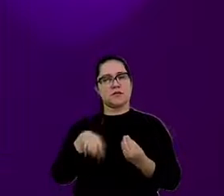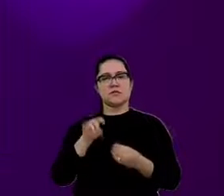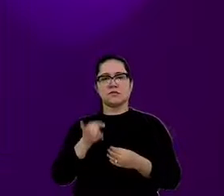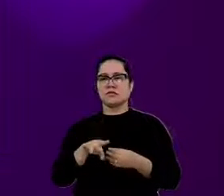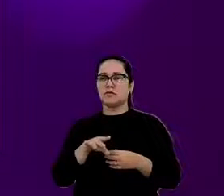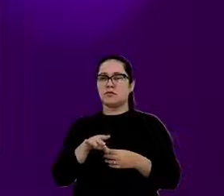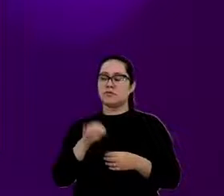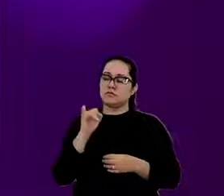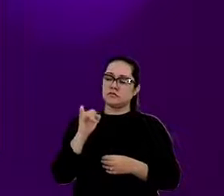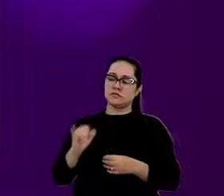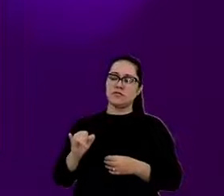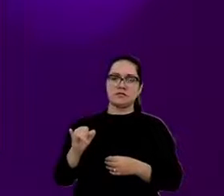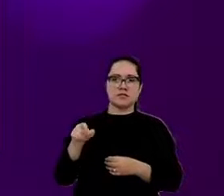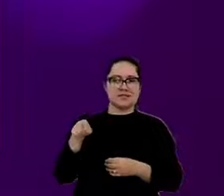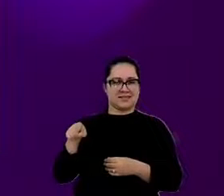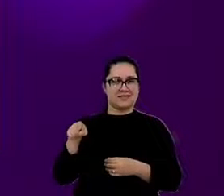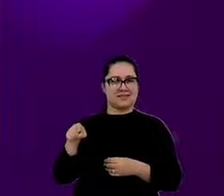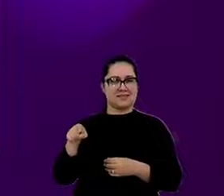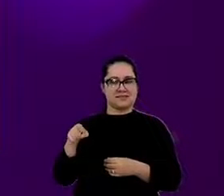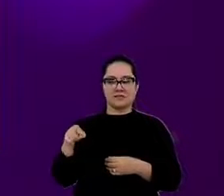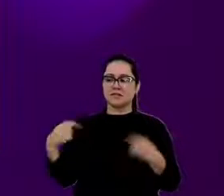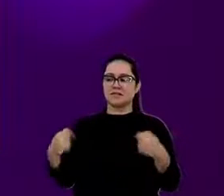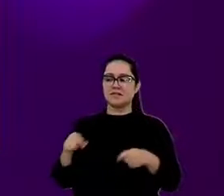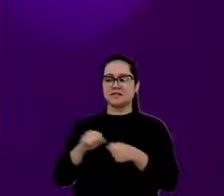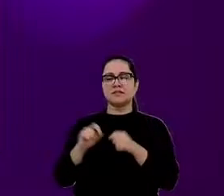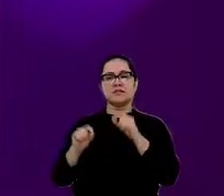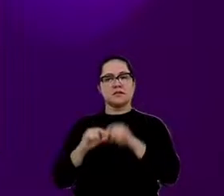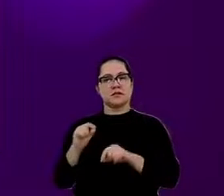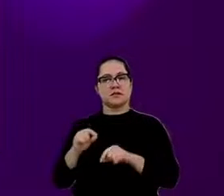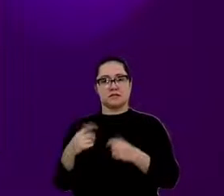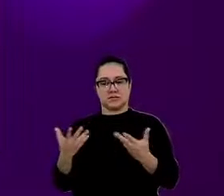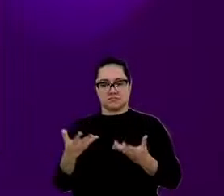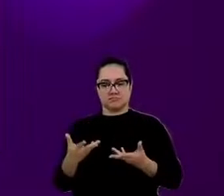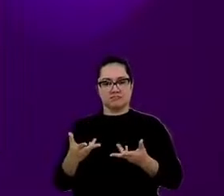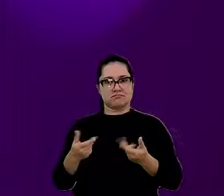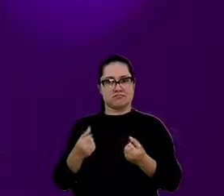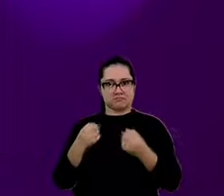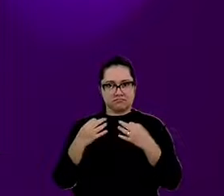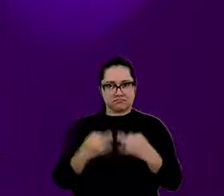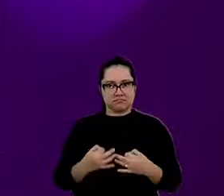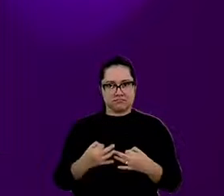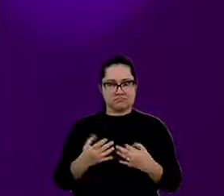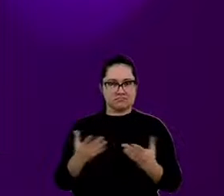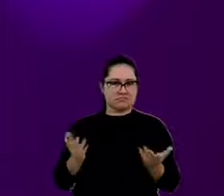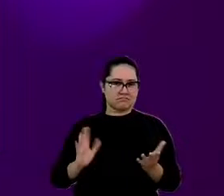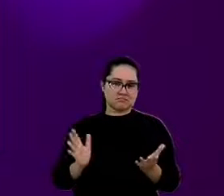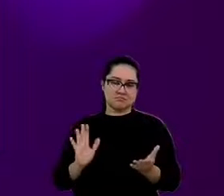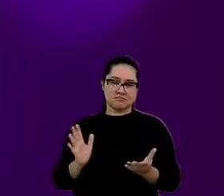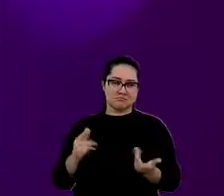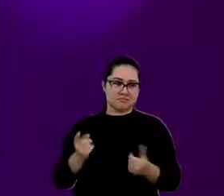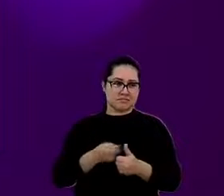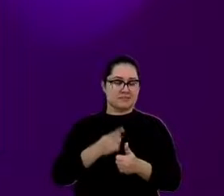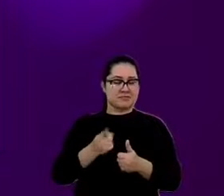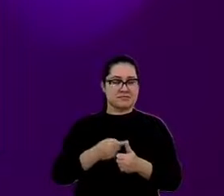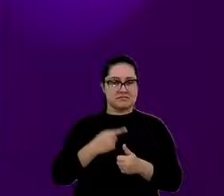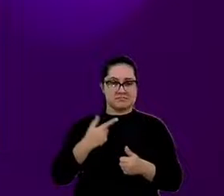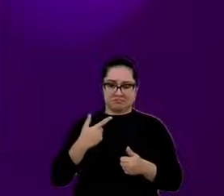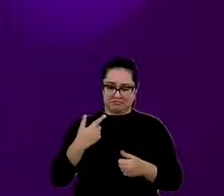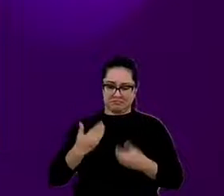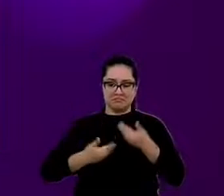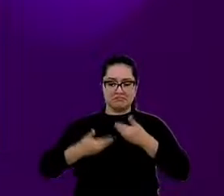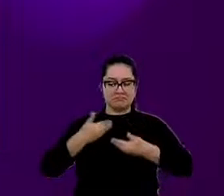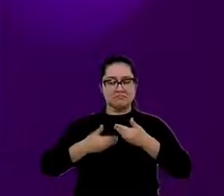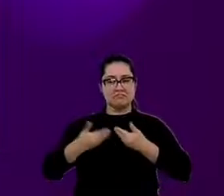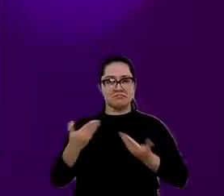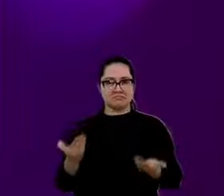o paciente o que ele deve fazer, não traz efetivamente o resultado que se espera para a sua primeira conduta no cuidado do paciente com